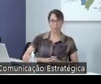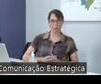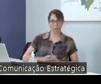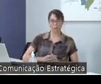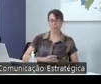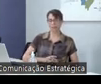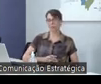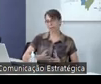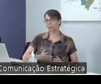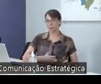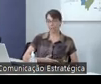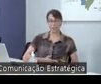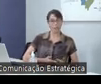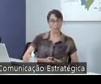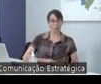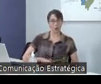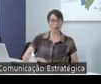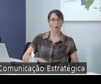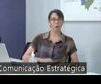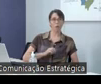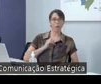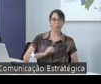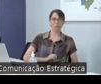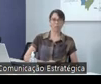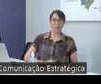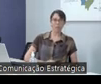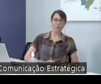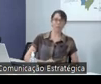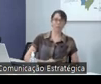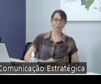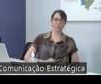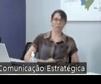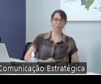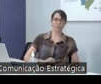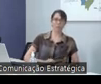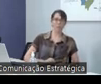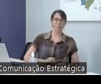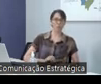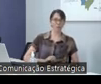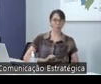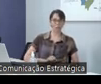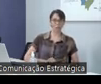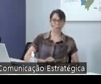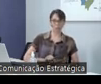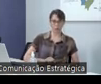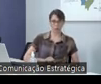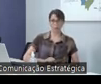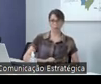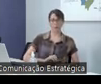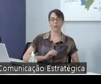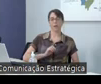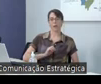coordenações estaduais e entre elas a de São Paulo para falar especificamente da investigação de crianças com carga viral